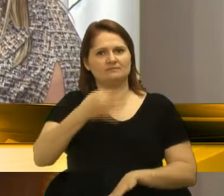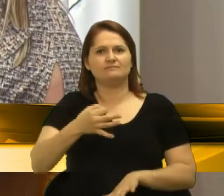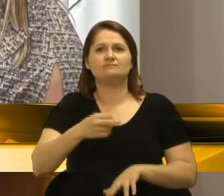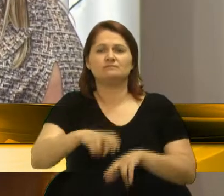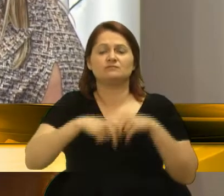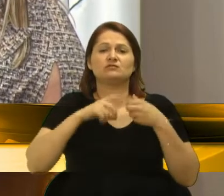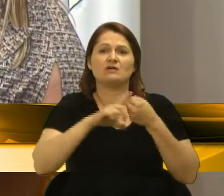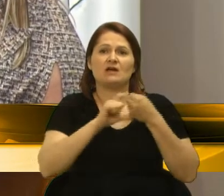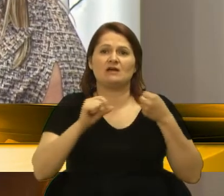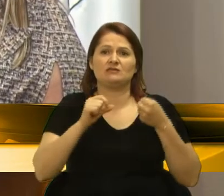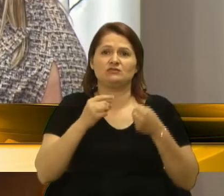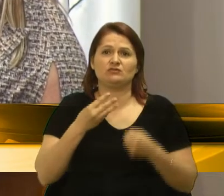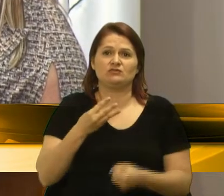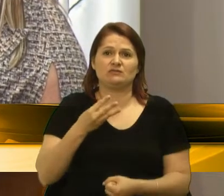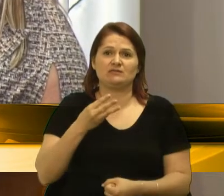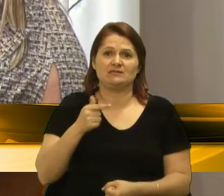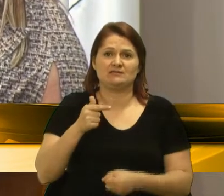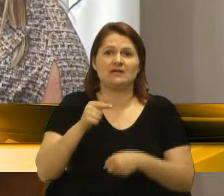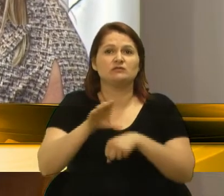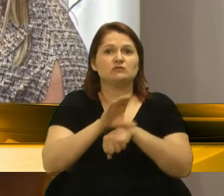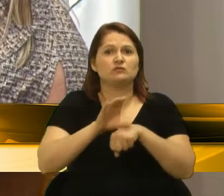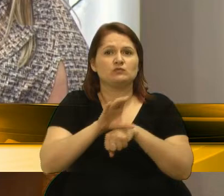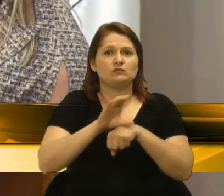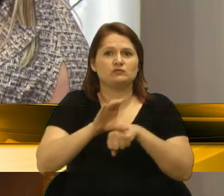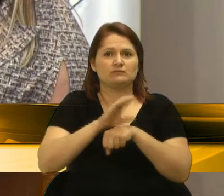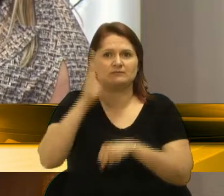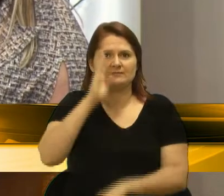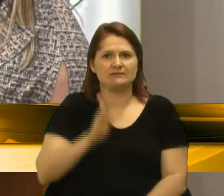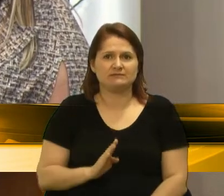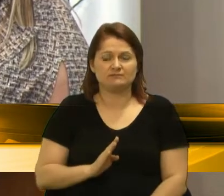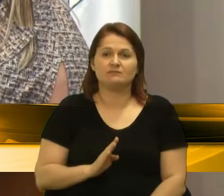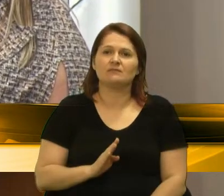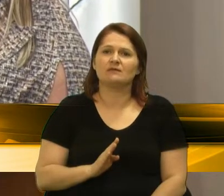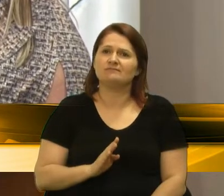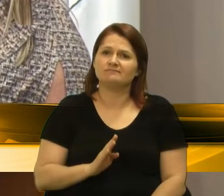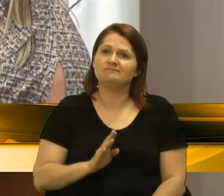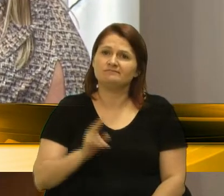da Constituição da República. Não pode o vereador, então, nesta